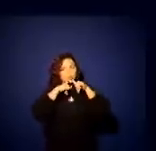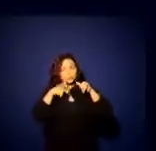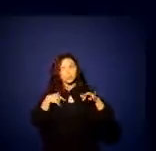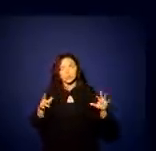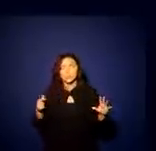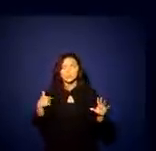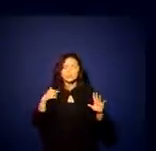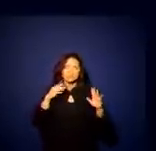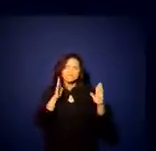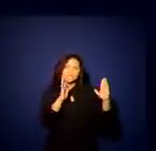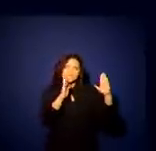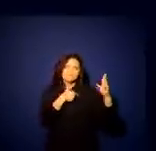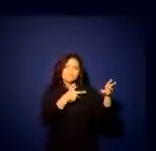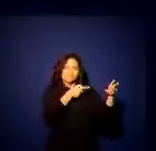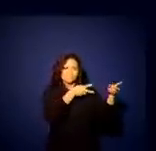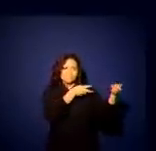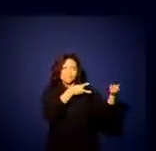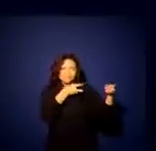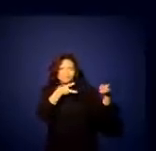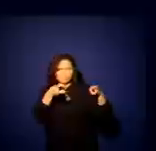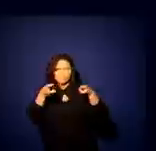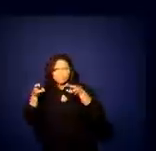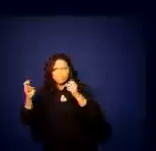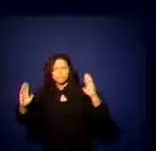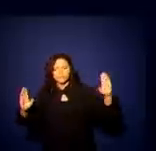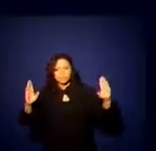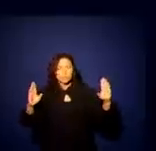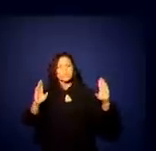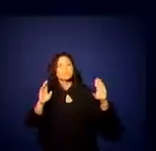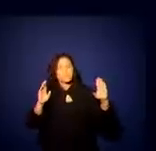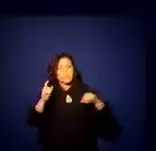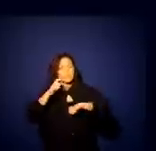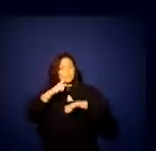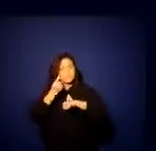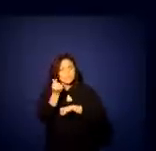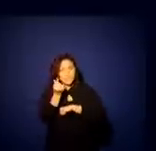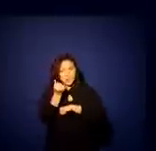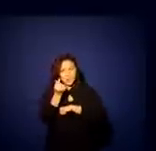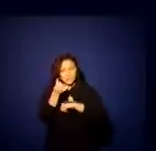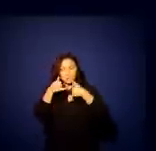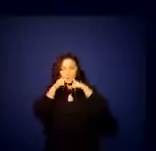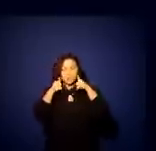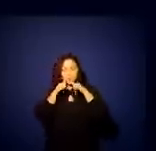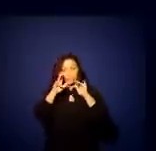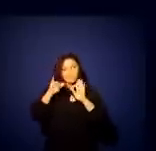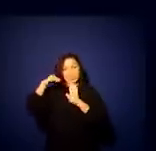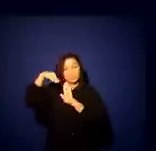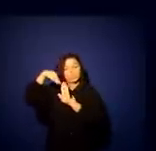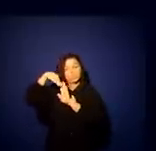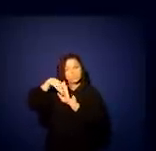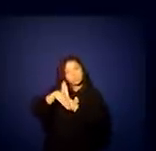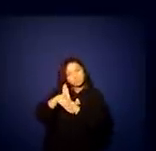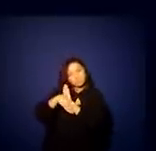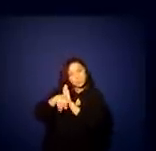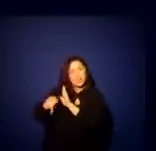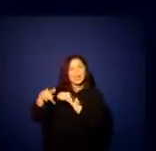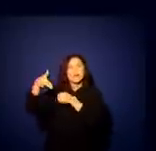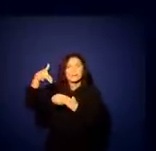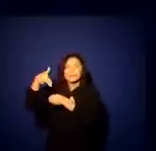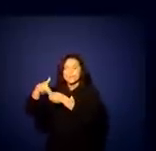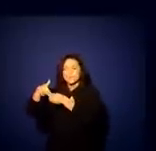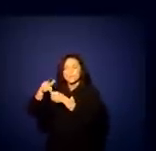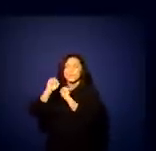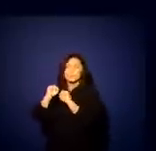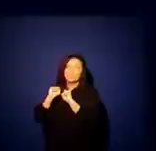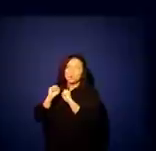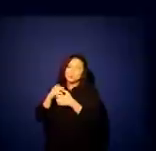fatores né o preço de energia no Brasil pode ficar muito baixo por muito tempo e Eletrobras vai sentir muito então eu me preocupo muito com esses quatro